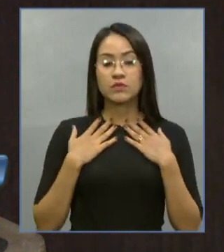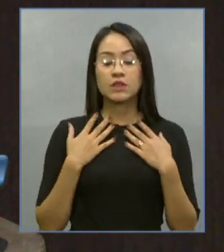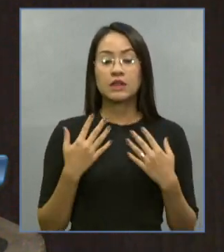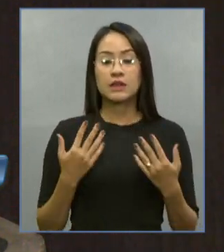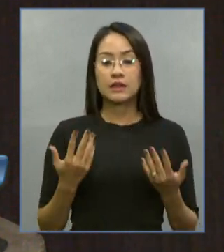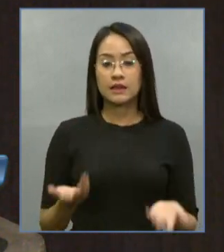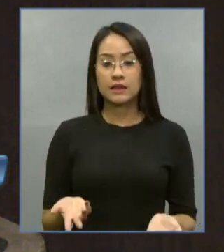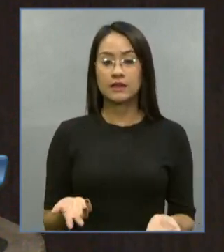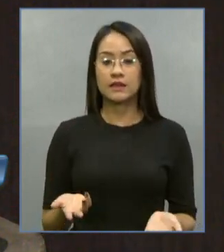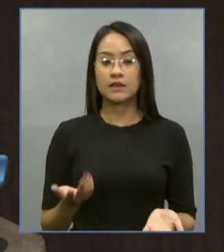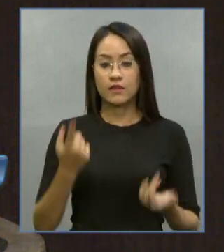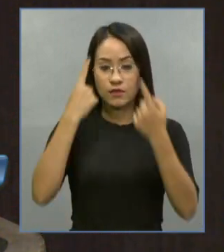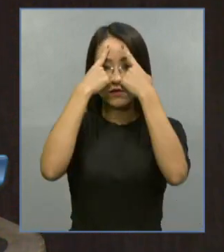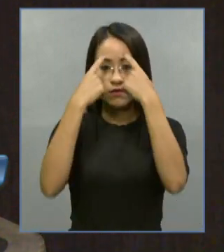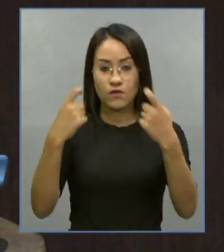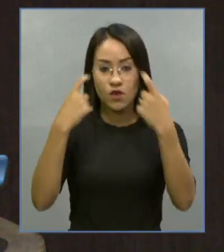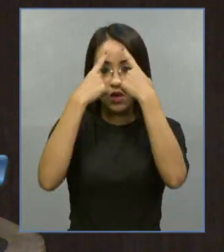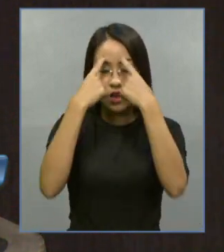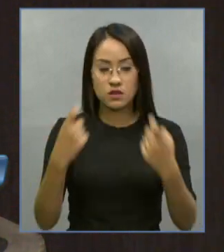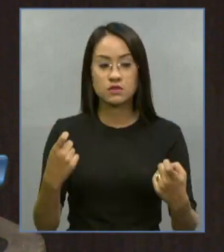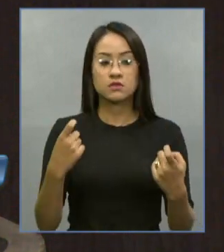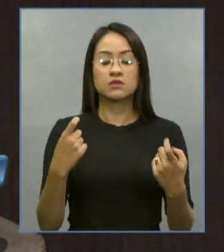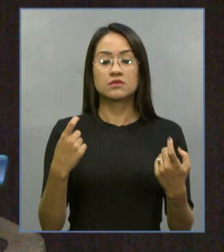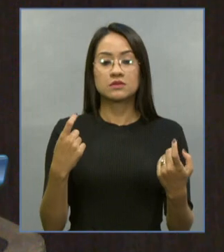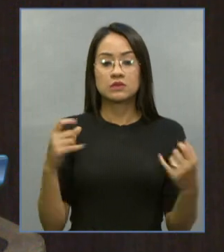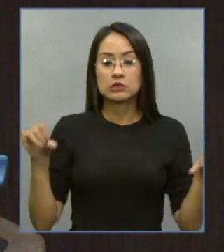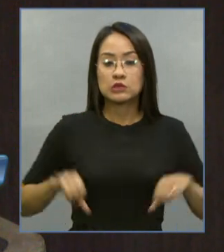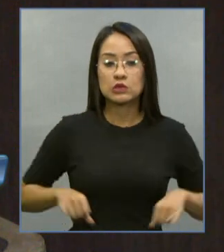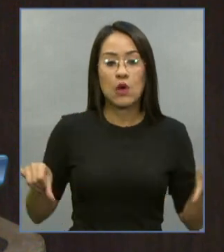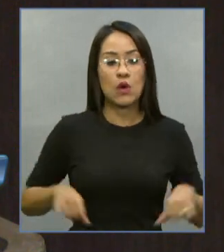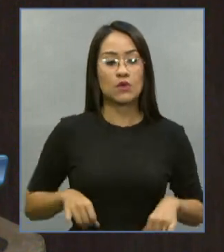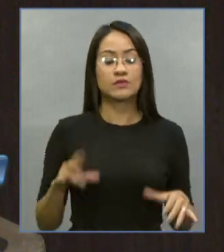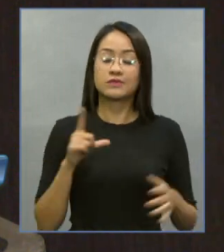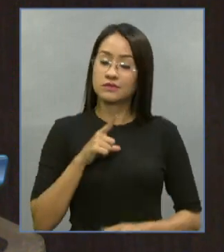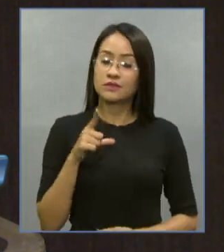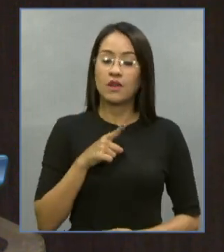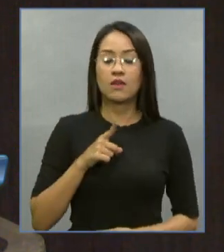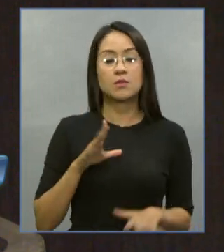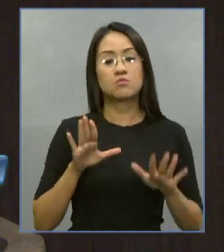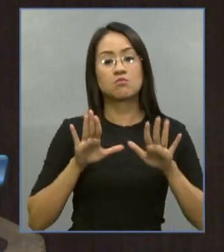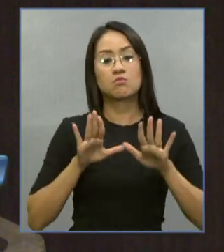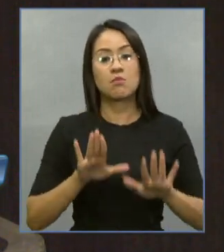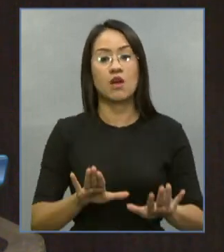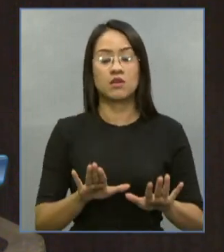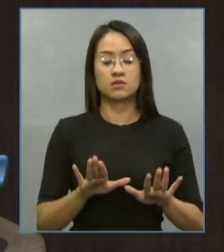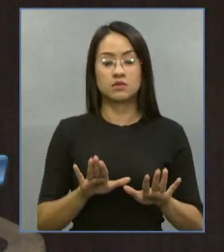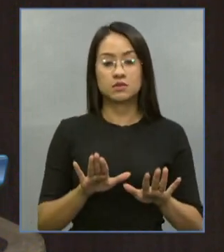postergado. Sua violação não pode ser justificada por quaisquer